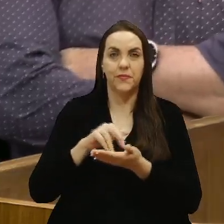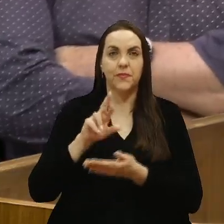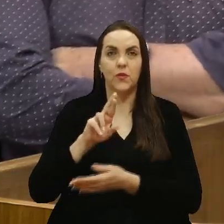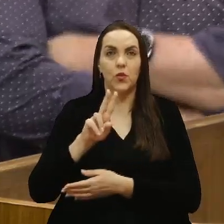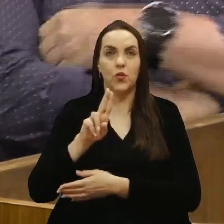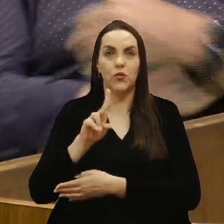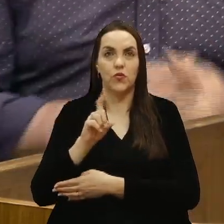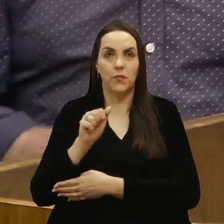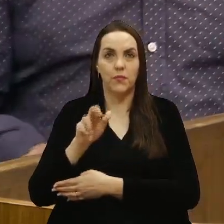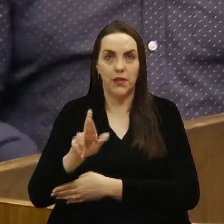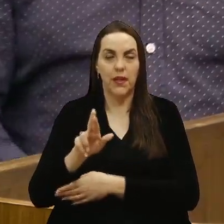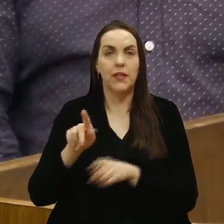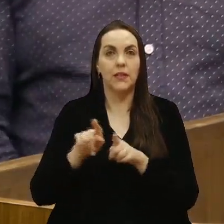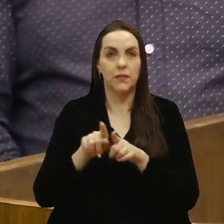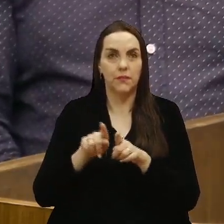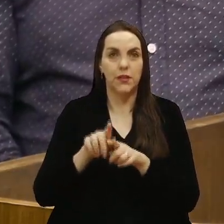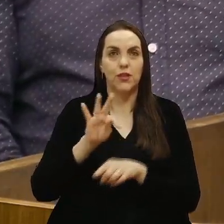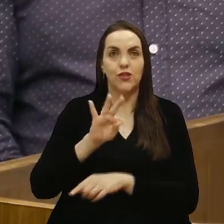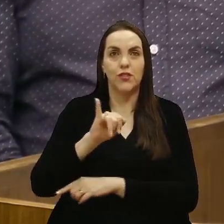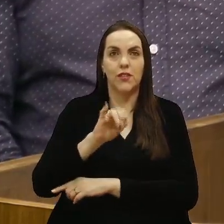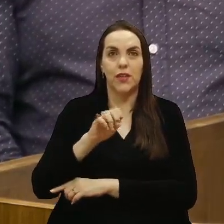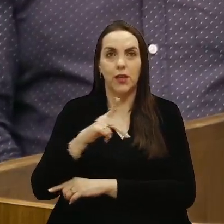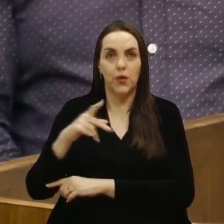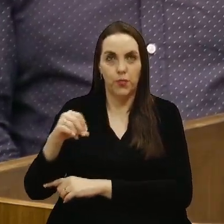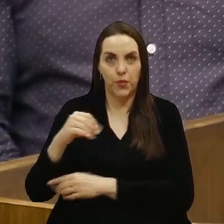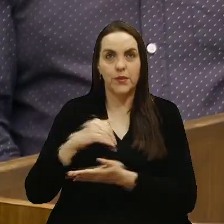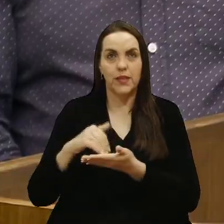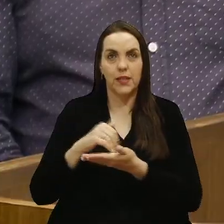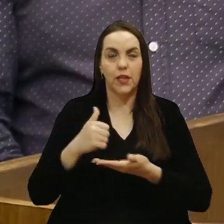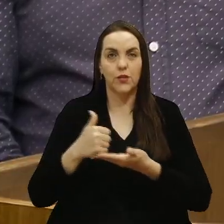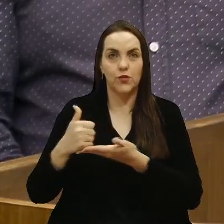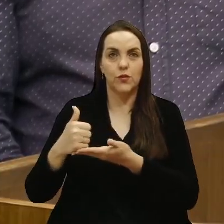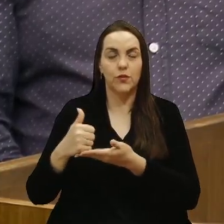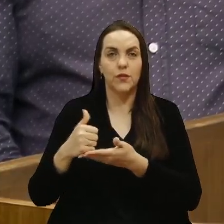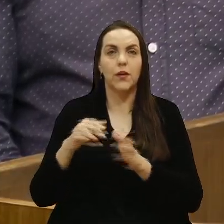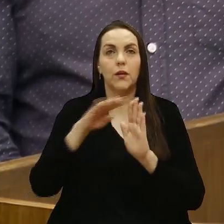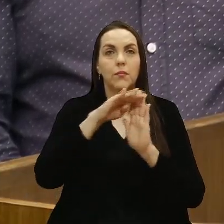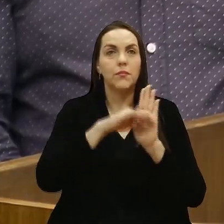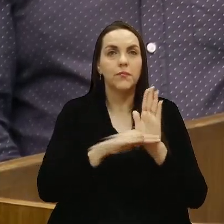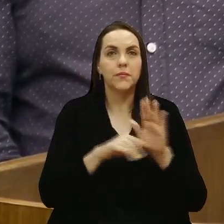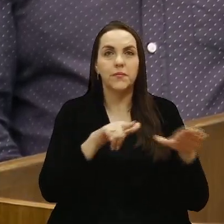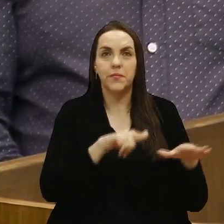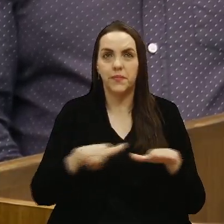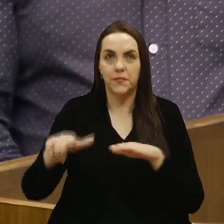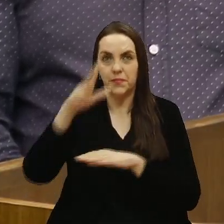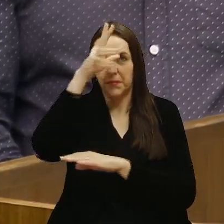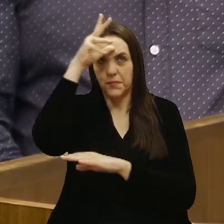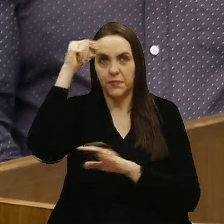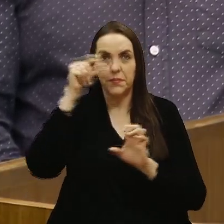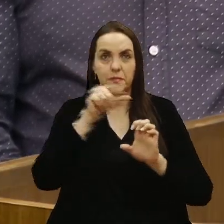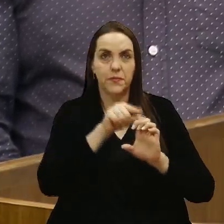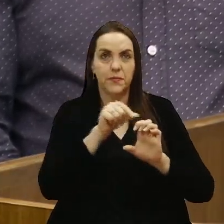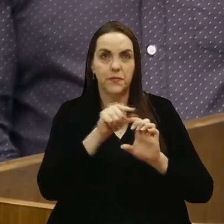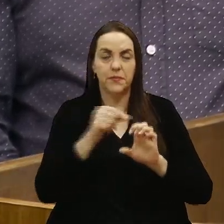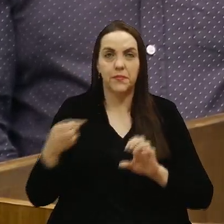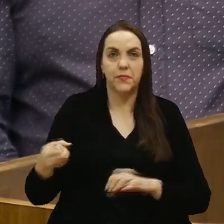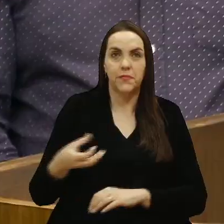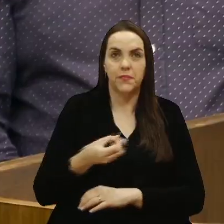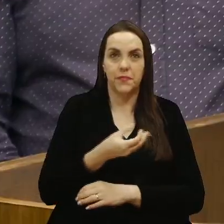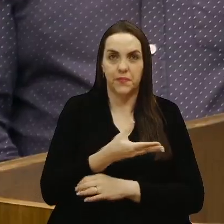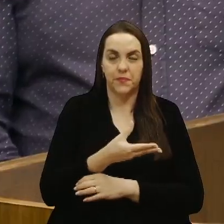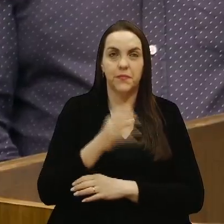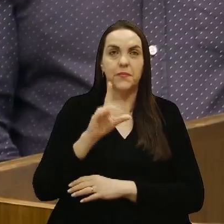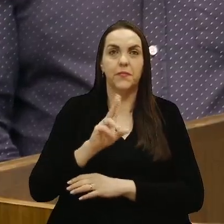secretário adjunto Chepo, a programação da Semana Municipal do Empreendedorismo e Inovação, que